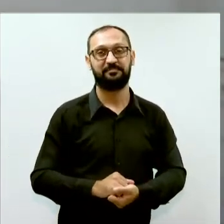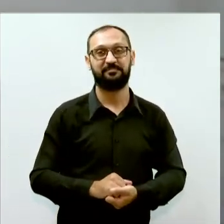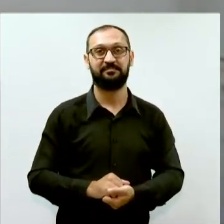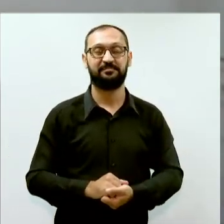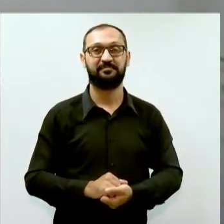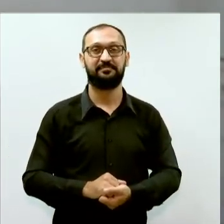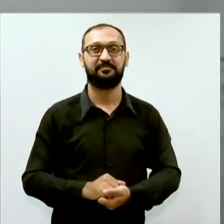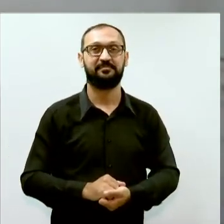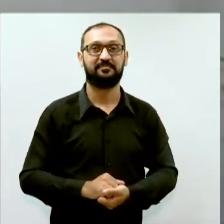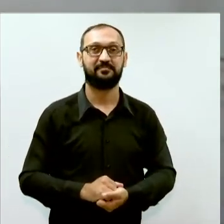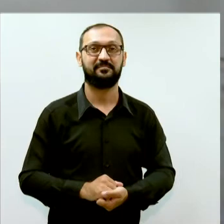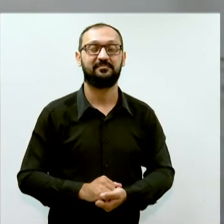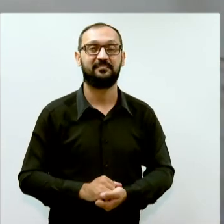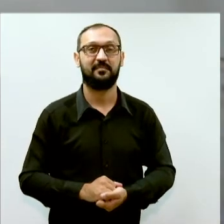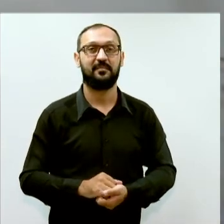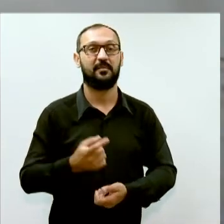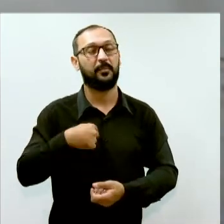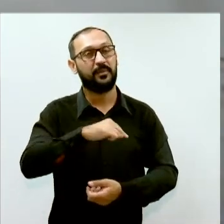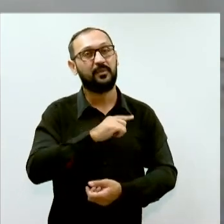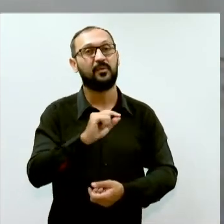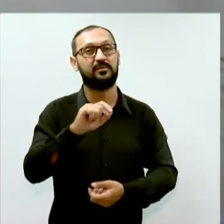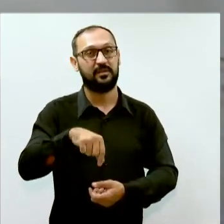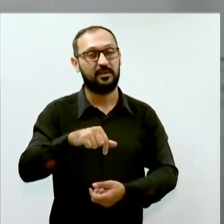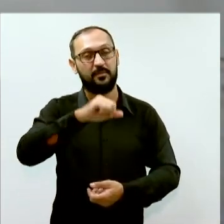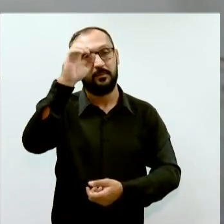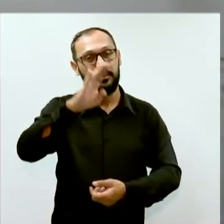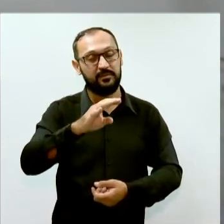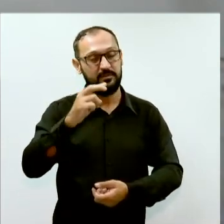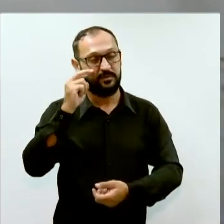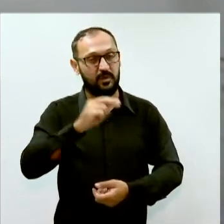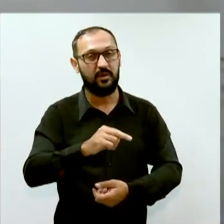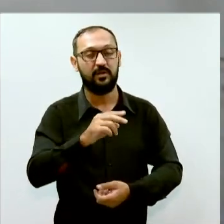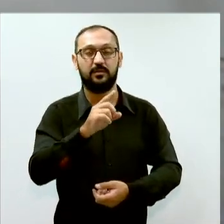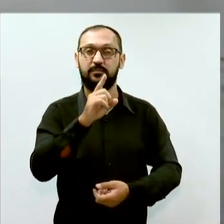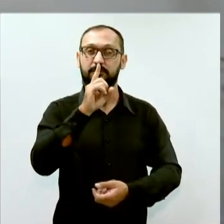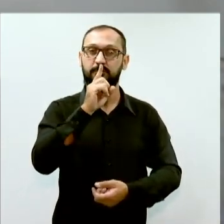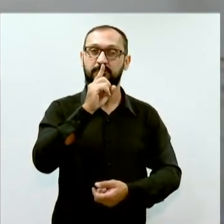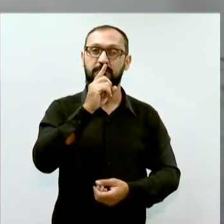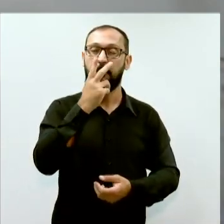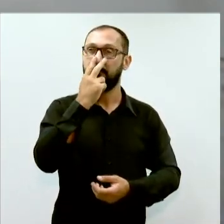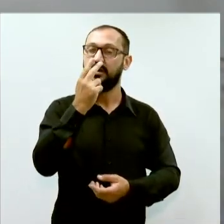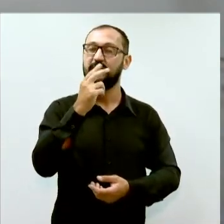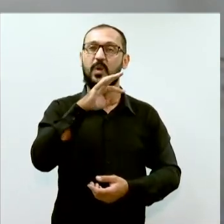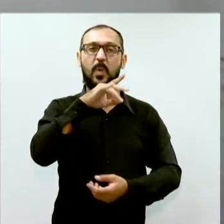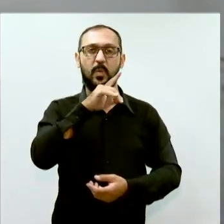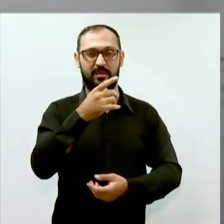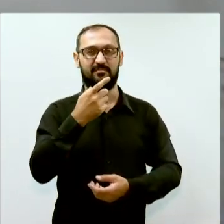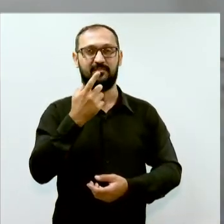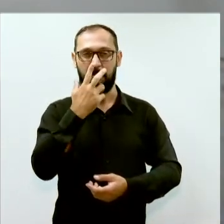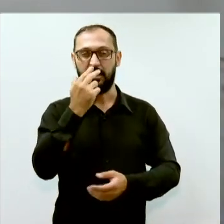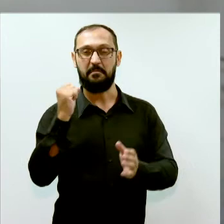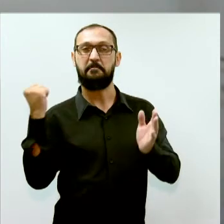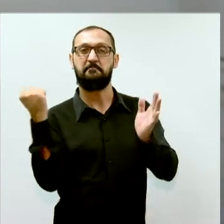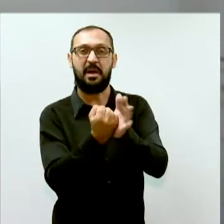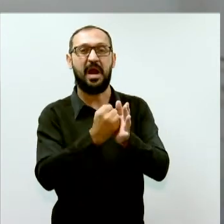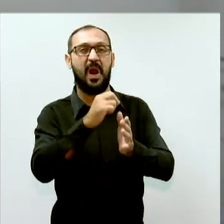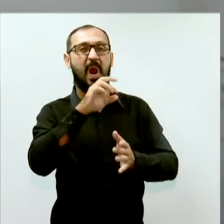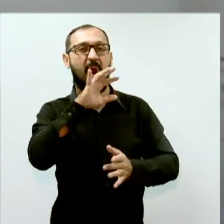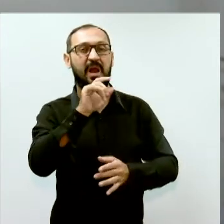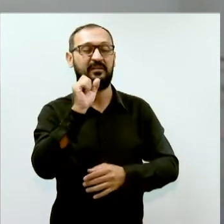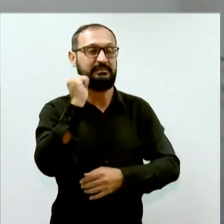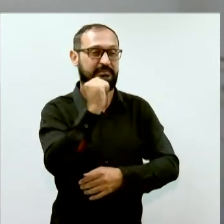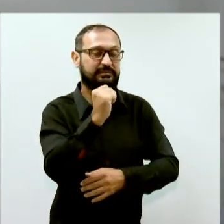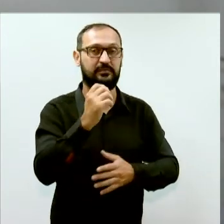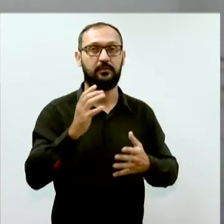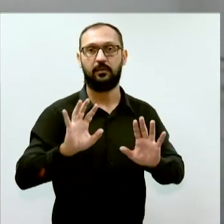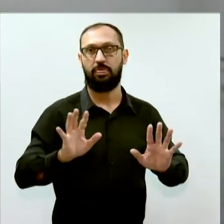Agora, é lógico que para a gente, no Brasil, a gente olha o silêncio muito como uma coisa negativa. Mas,